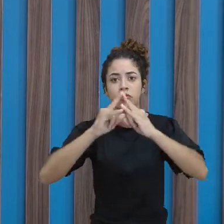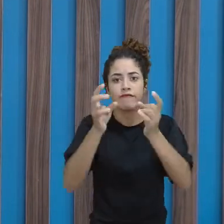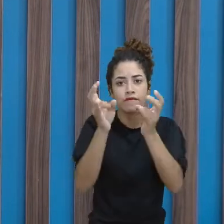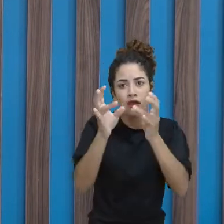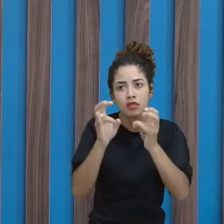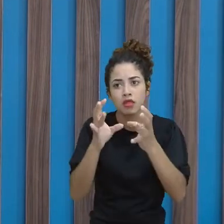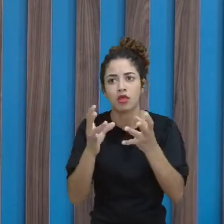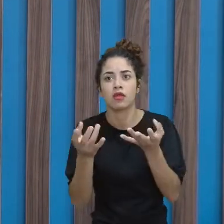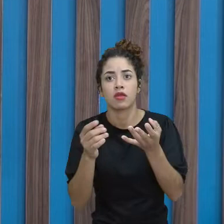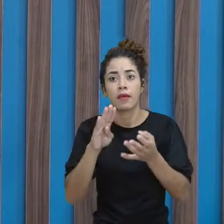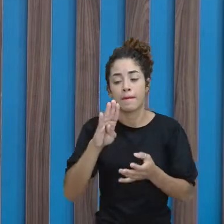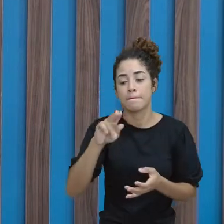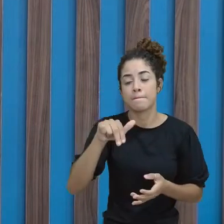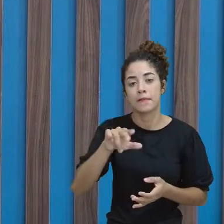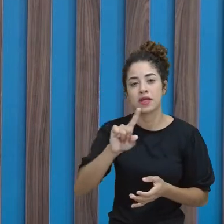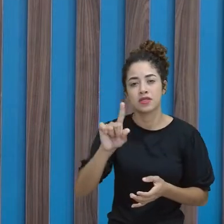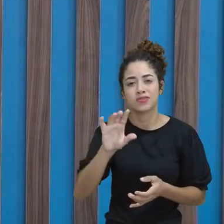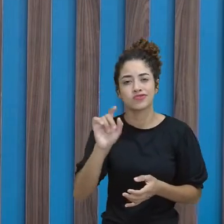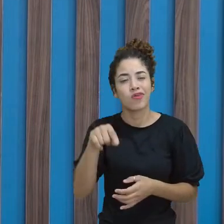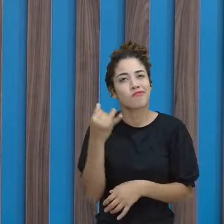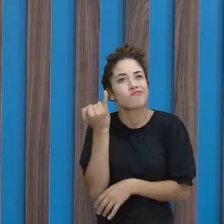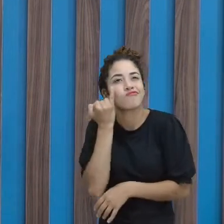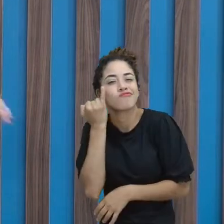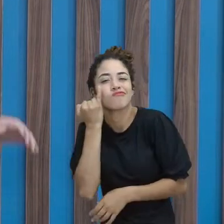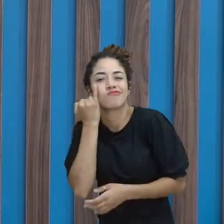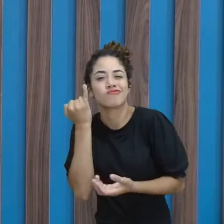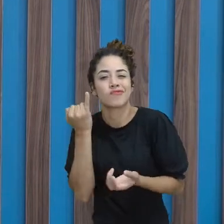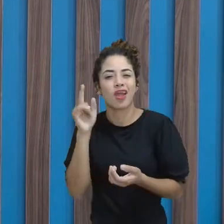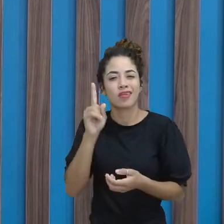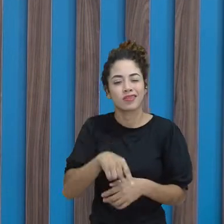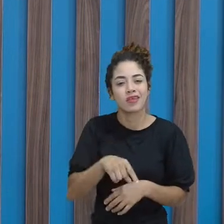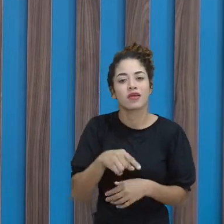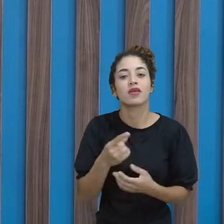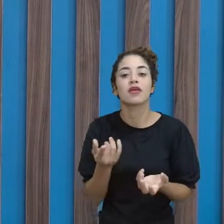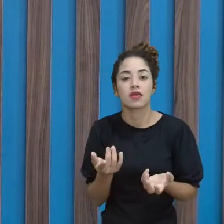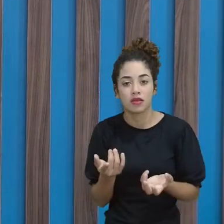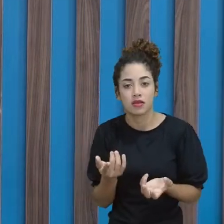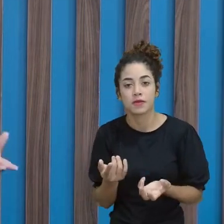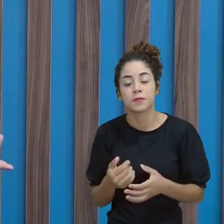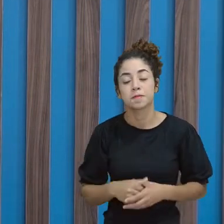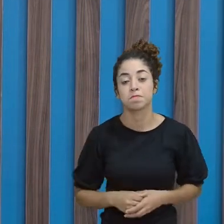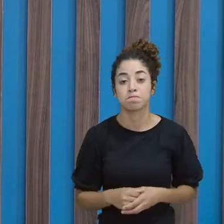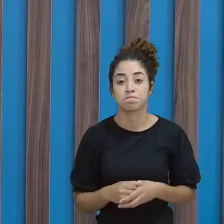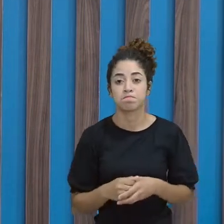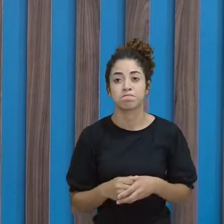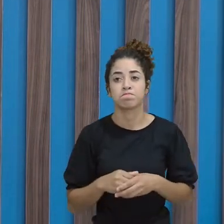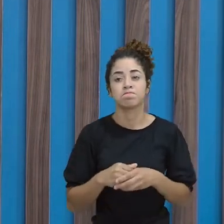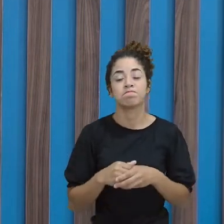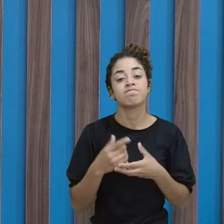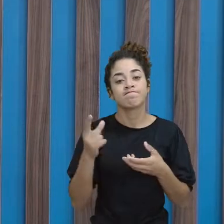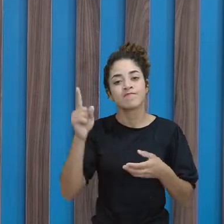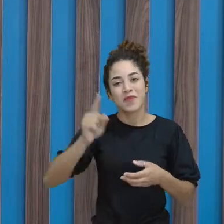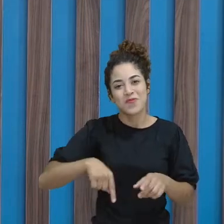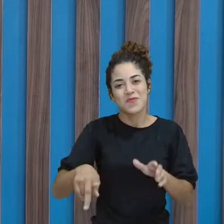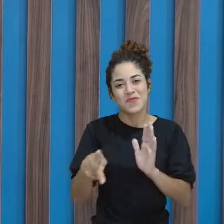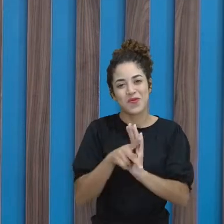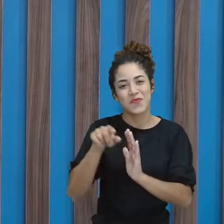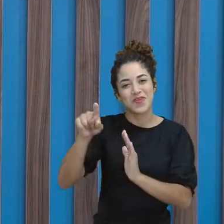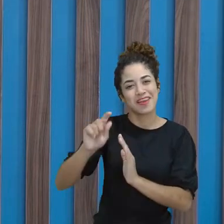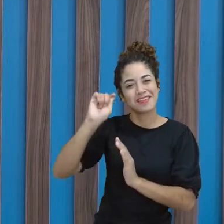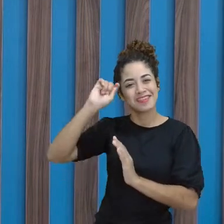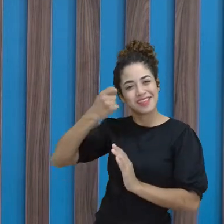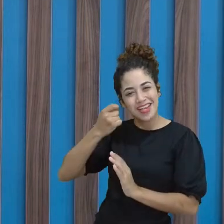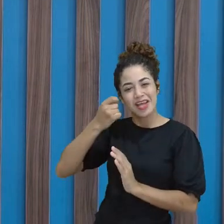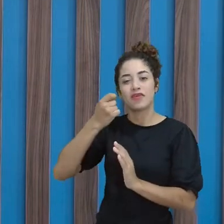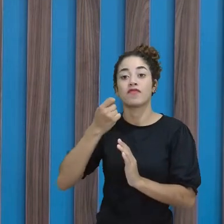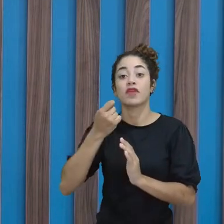banzo, que a gente conhece como preguiça, aquela, tá com banzo hoje, veio do quimbundo para representar a